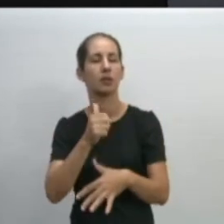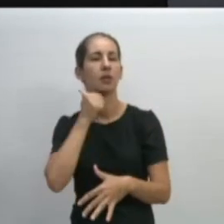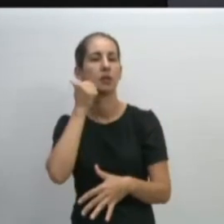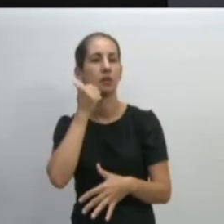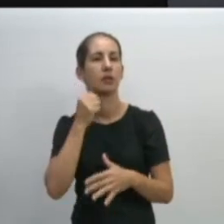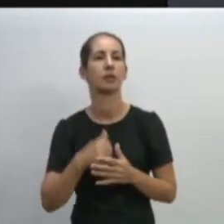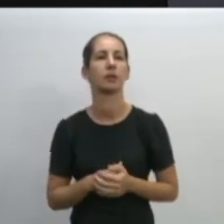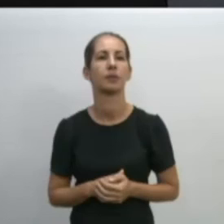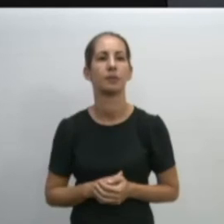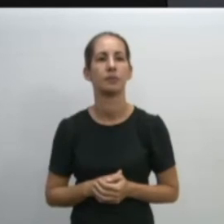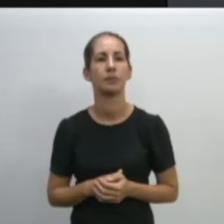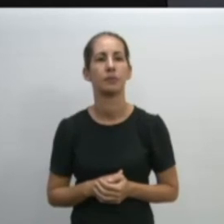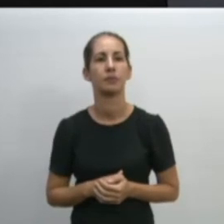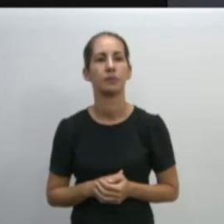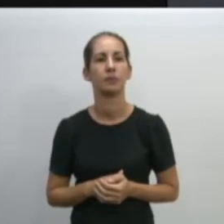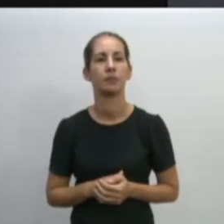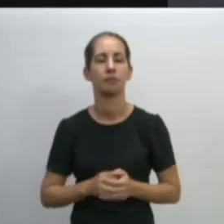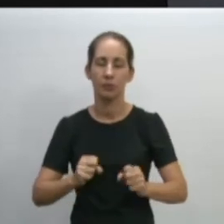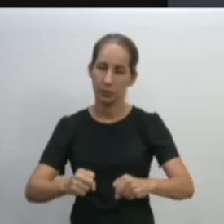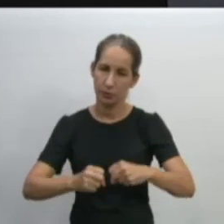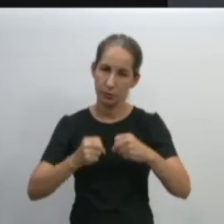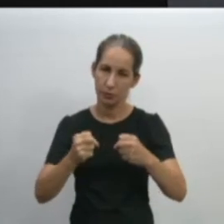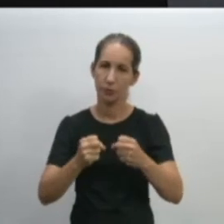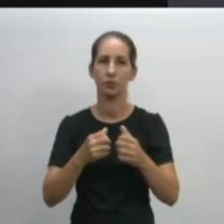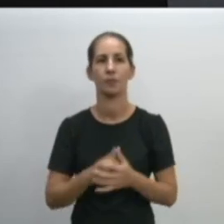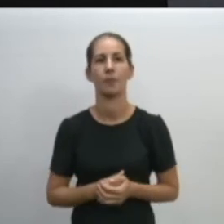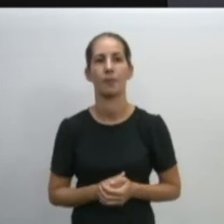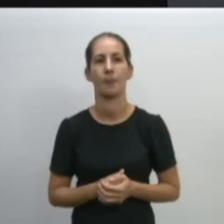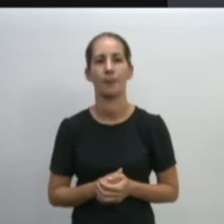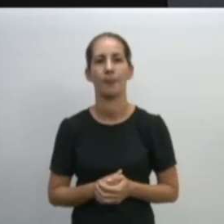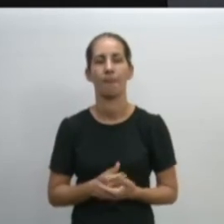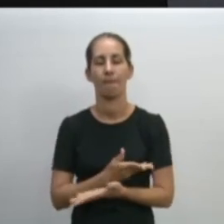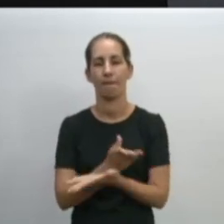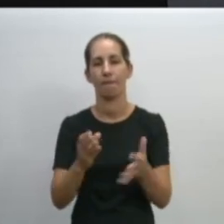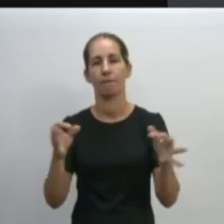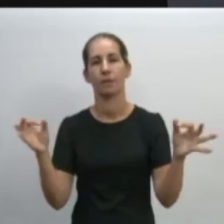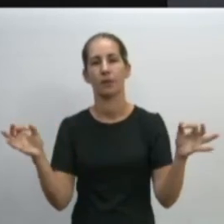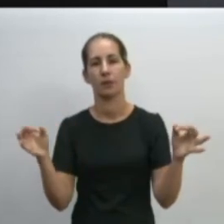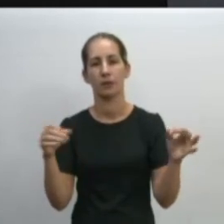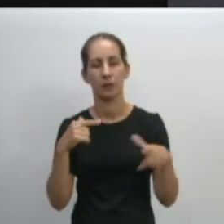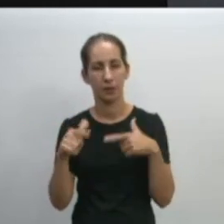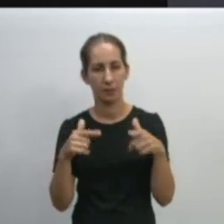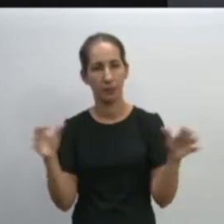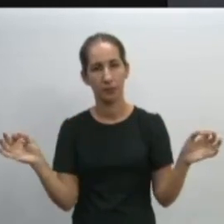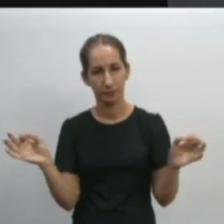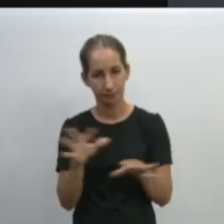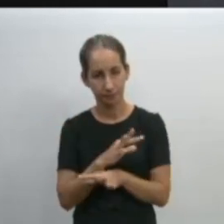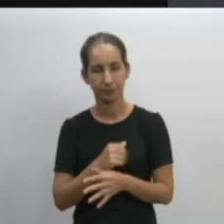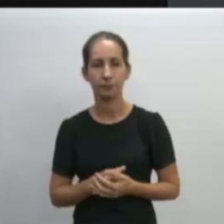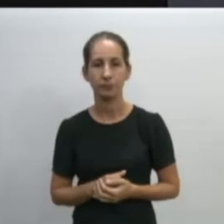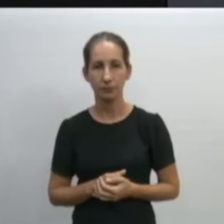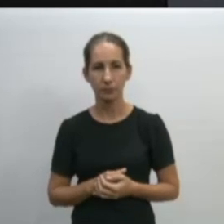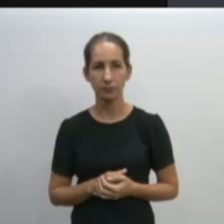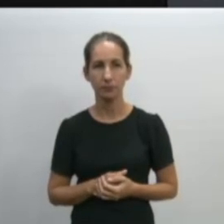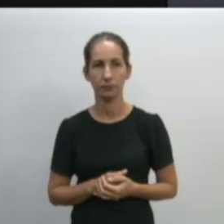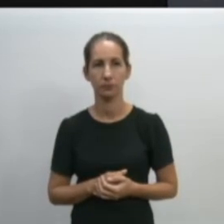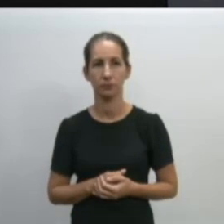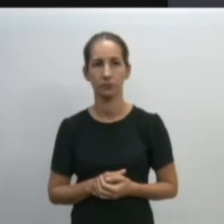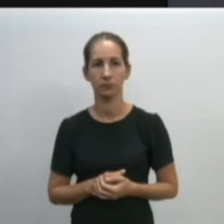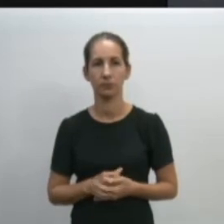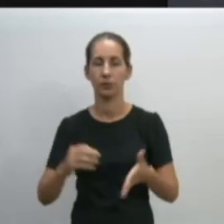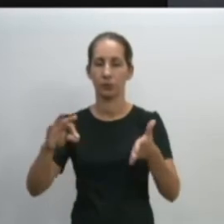Natal empenho e dedicação na execução do seu trabalho. Então, aqui,